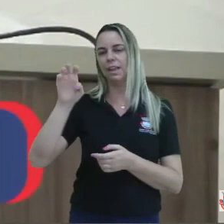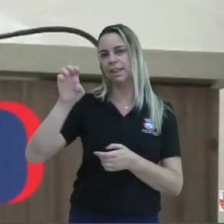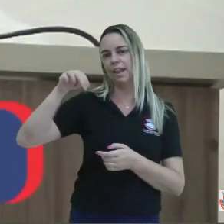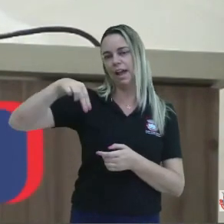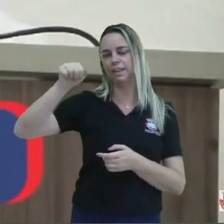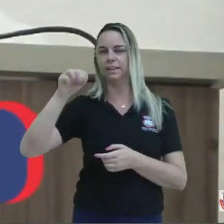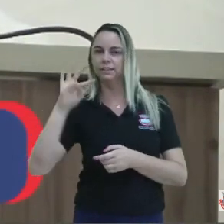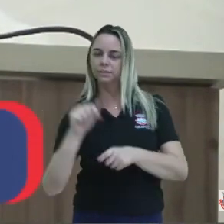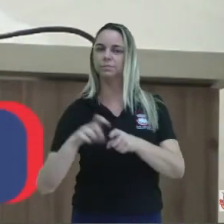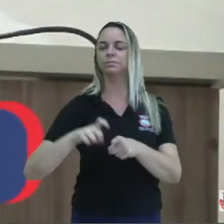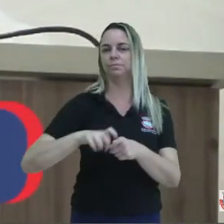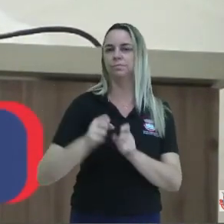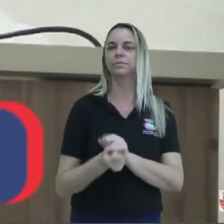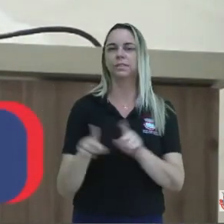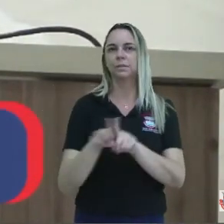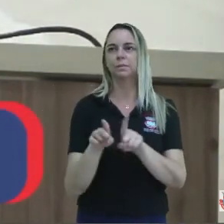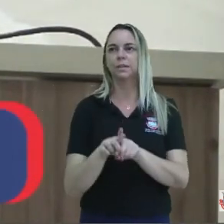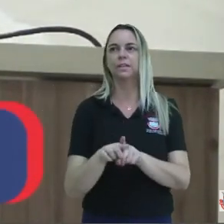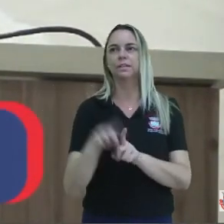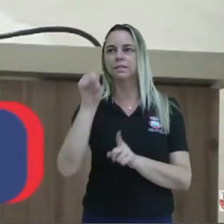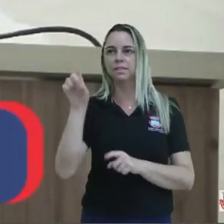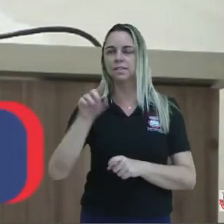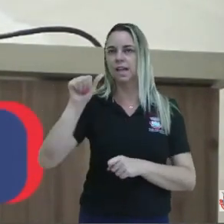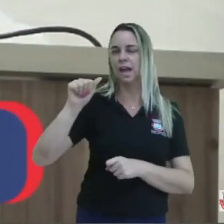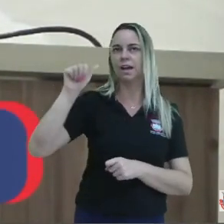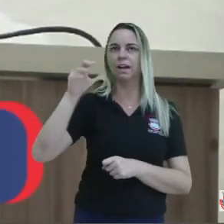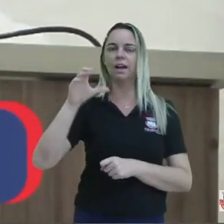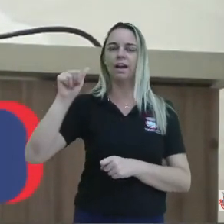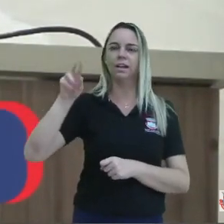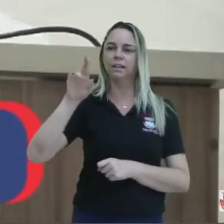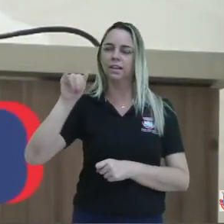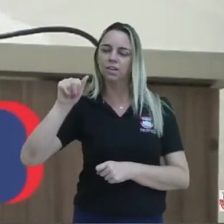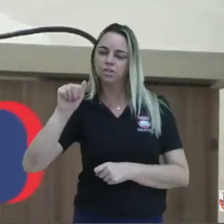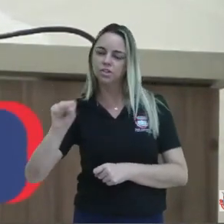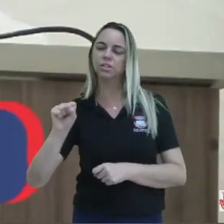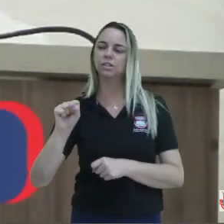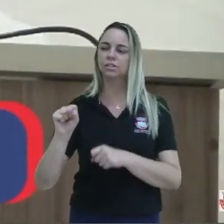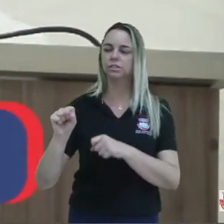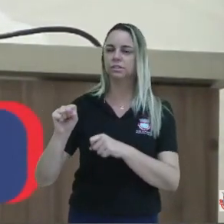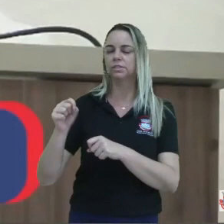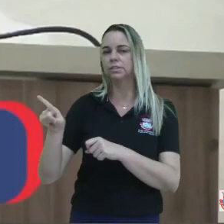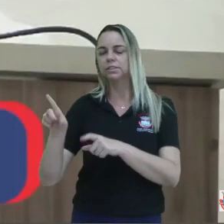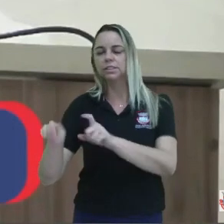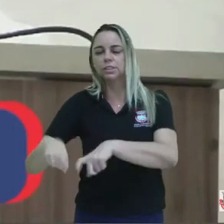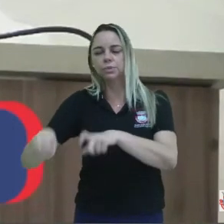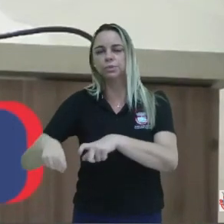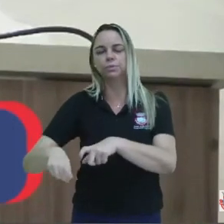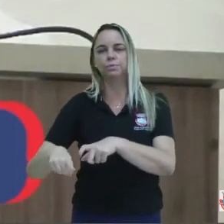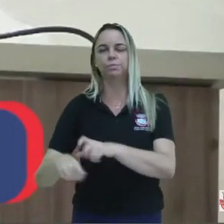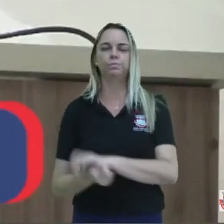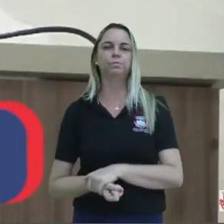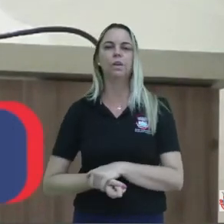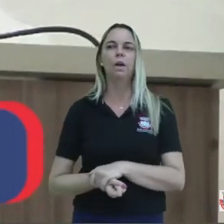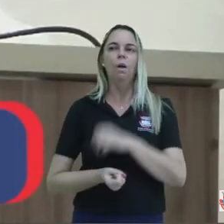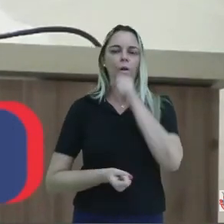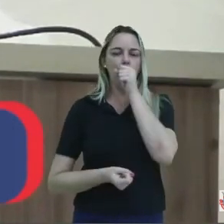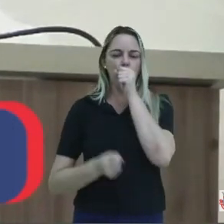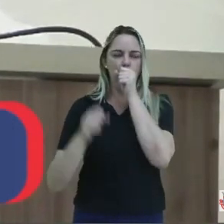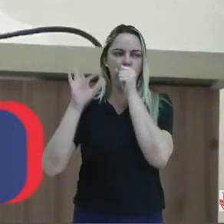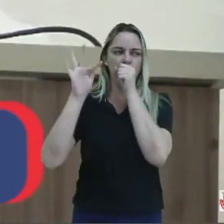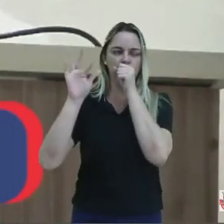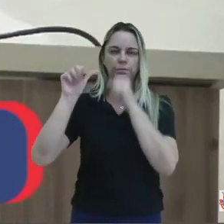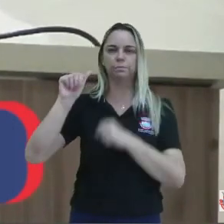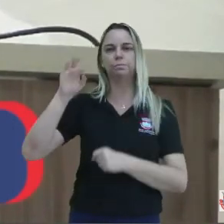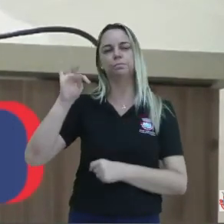por mais uma reunião nessa Casa Legislativa e falar dos votos de felicitações que coloquei hoje. Gil,